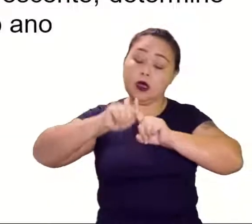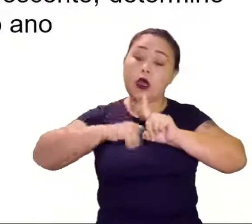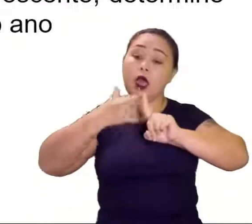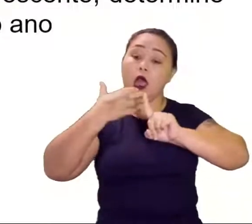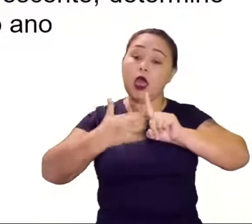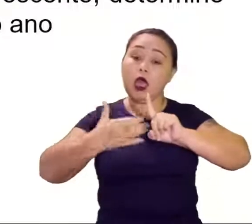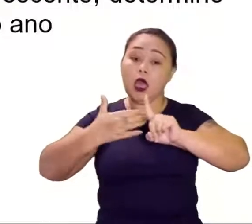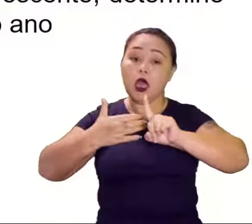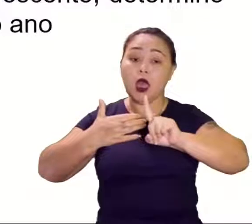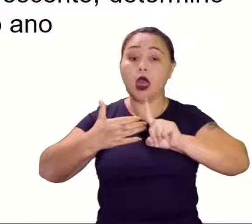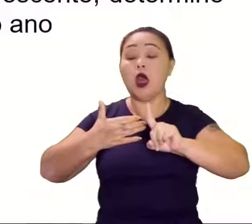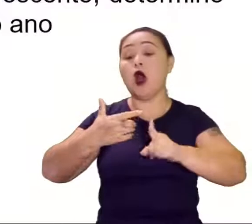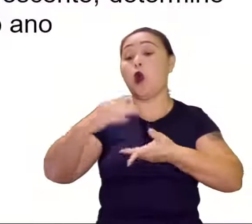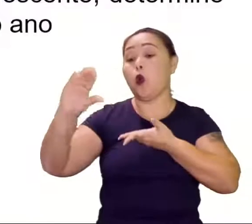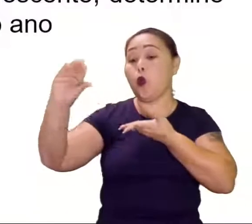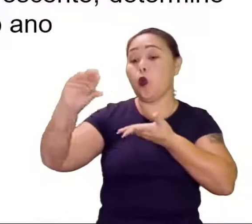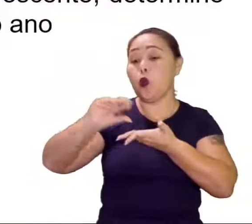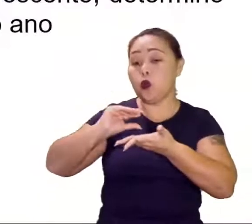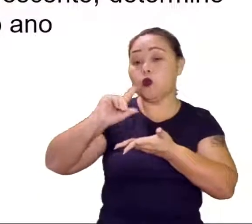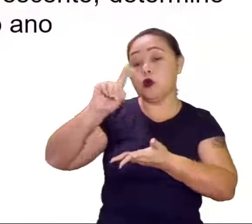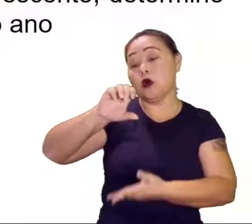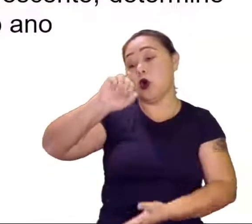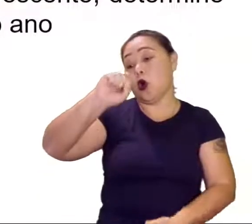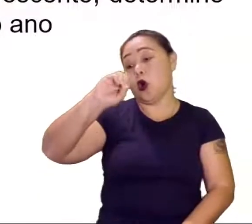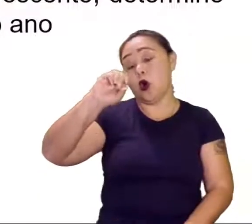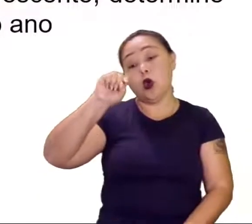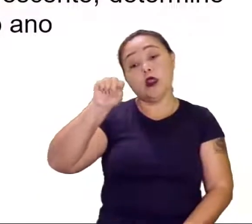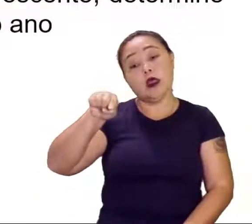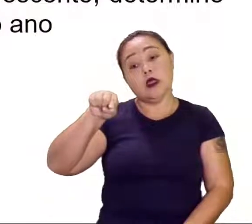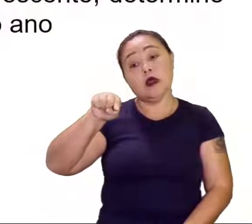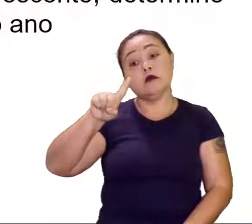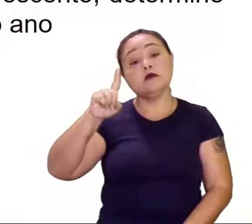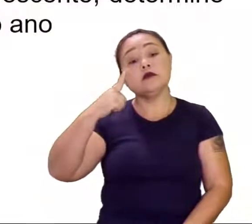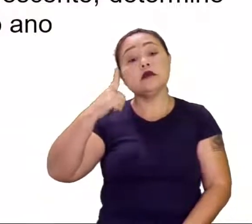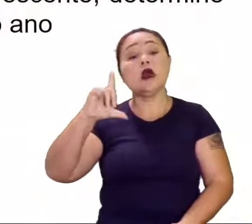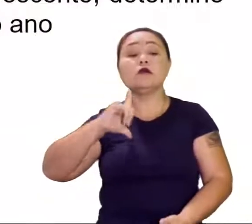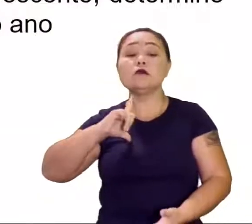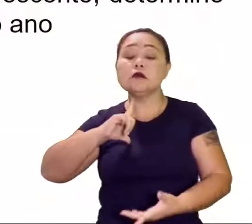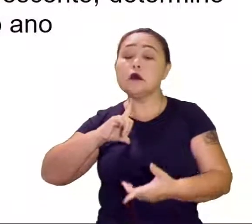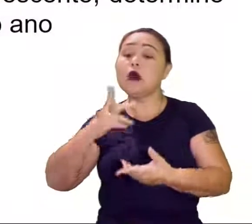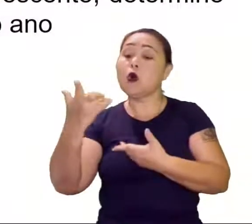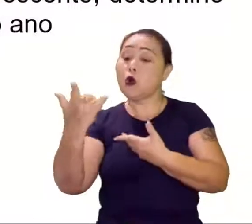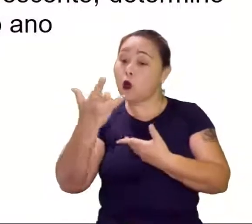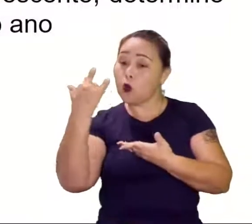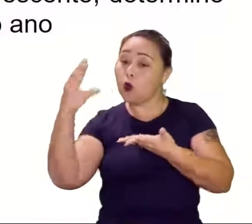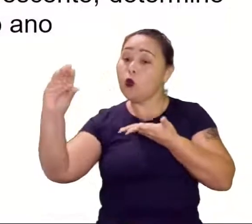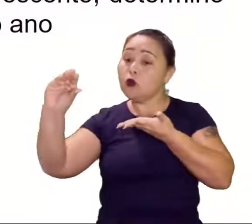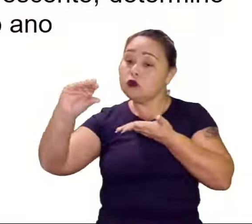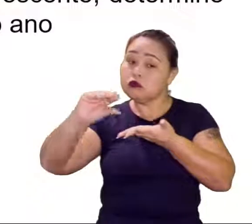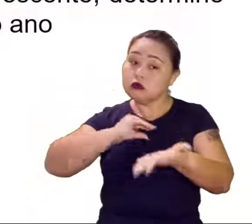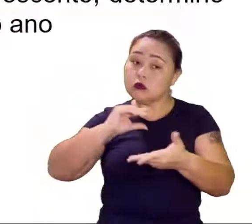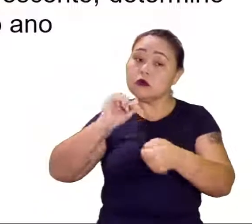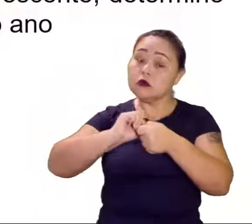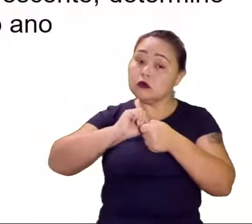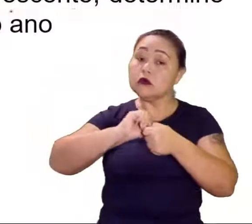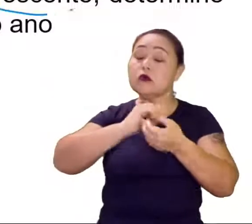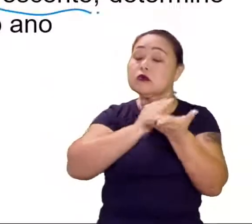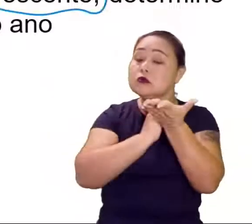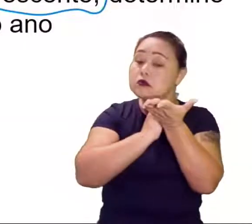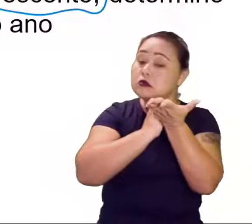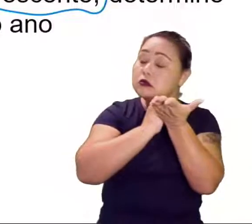mil. Sabendo que o lucro foi originado de acordo com uma progressão aritmética